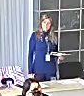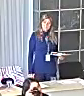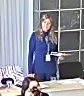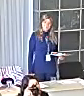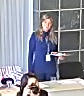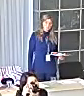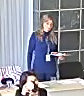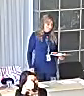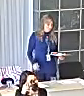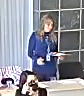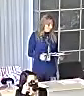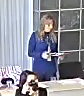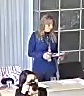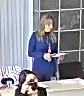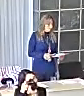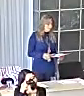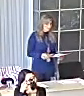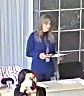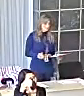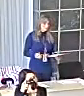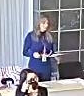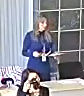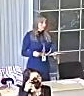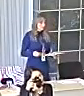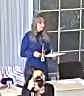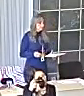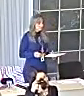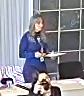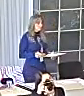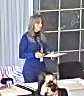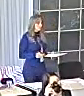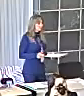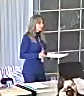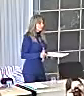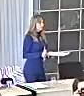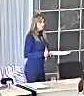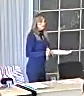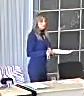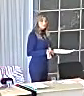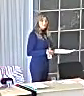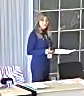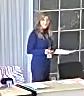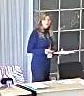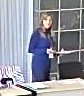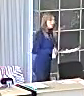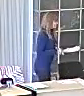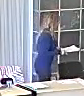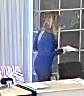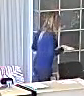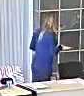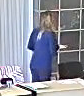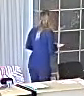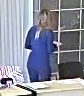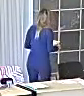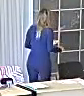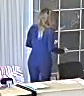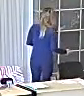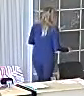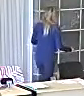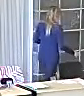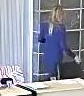unir já dizia o deputado Zé Guilherme nós estamos no momento histórico aqui eu propus há algumas